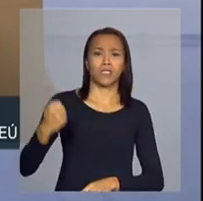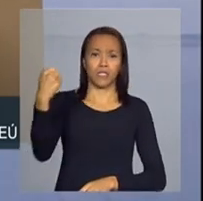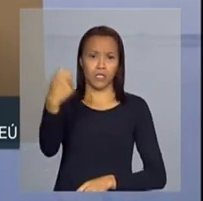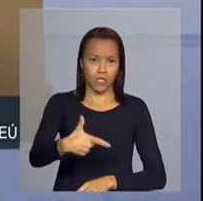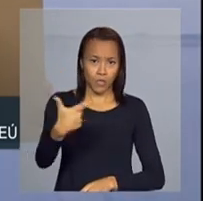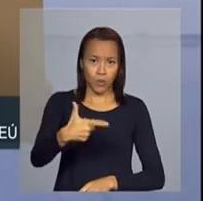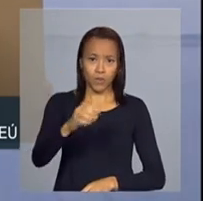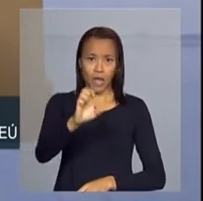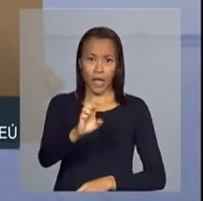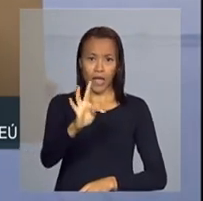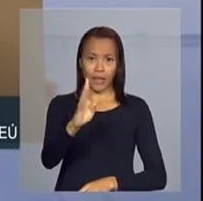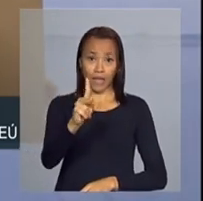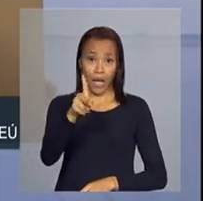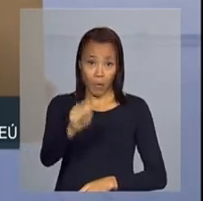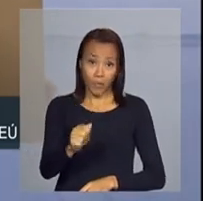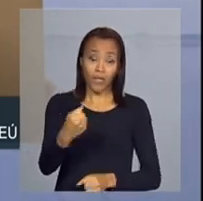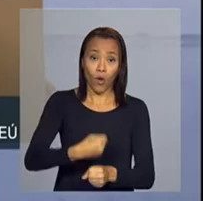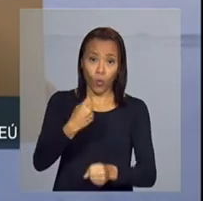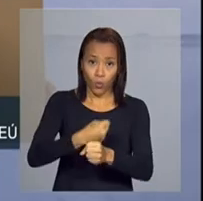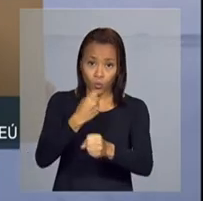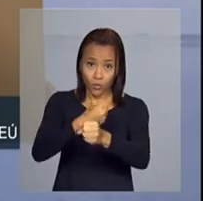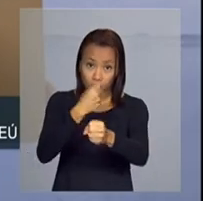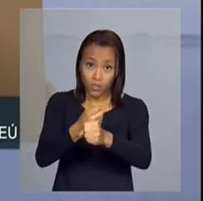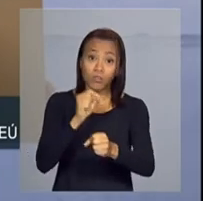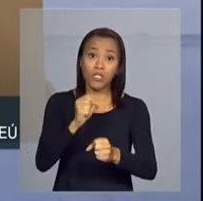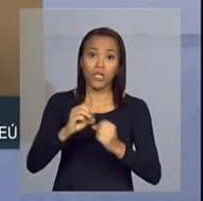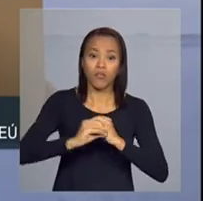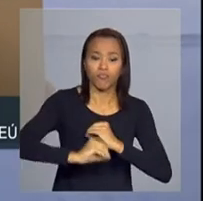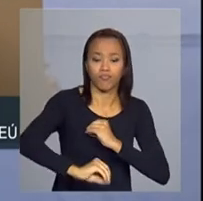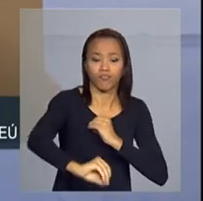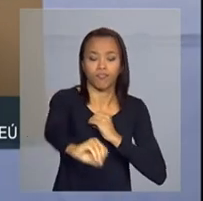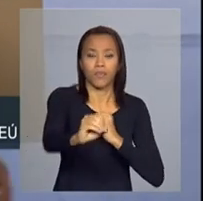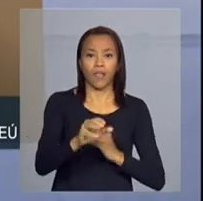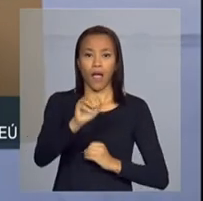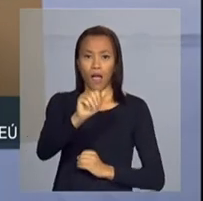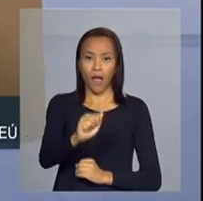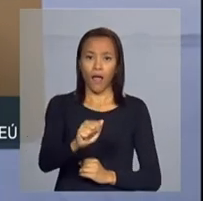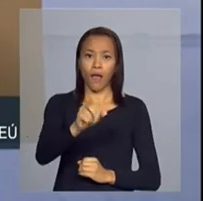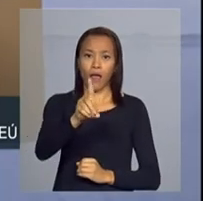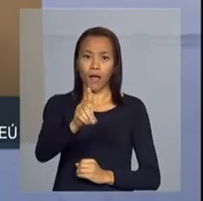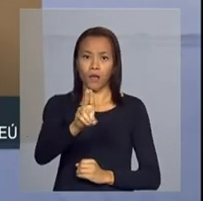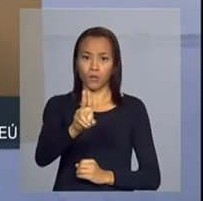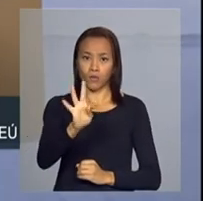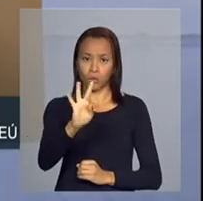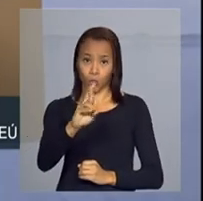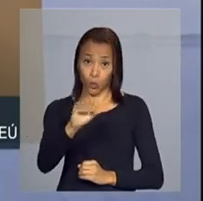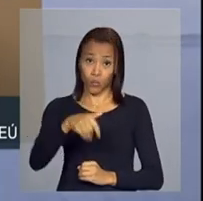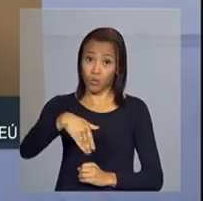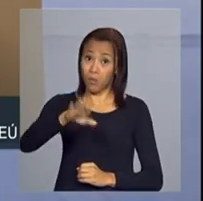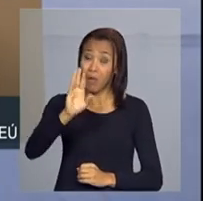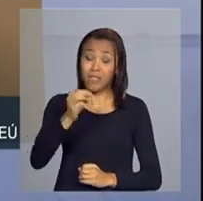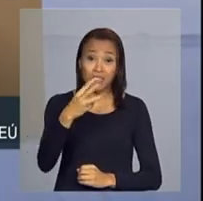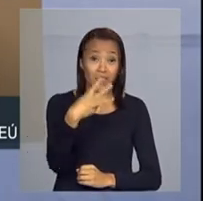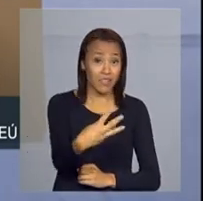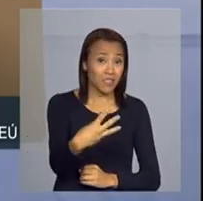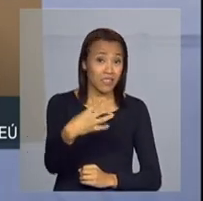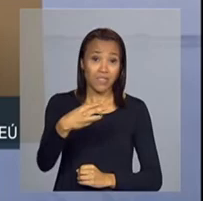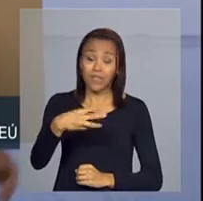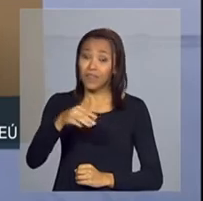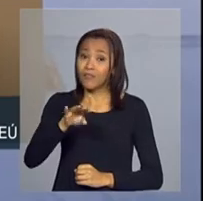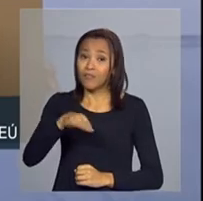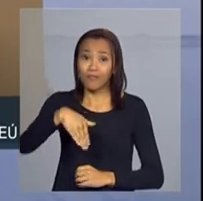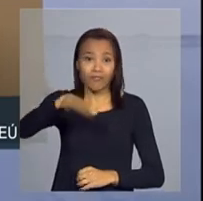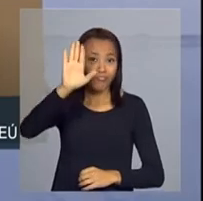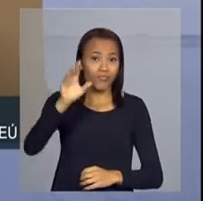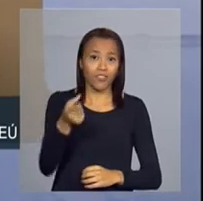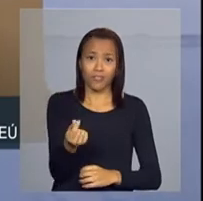do Pajeú. São mais 340 milhões de reais. Se Lula lançou a primeira